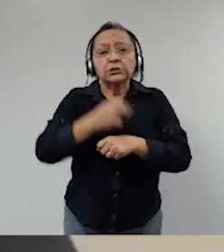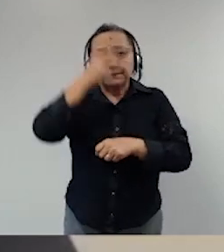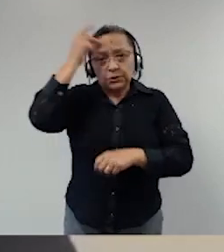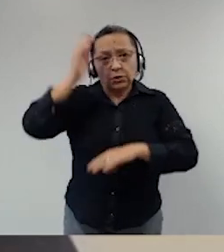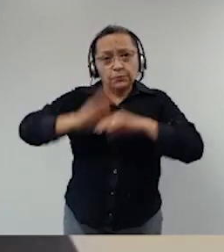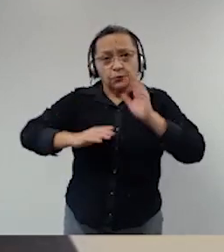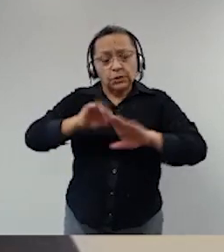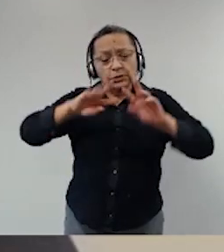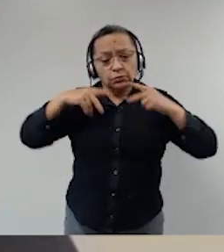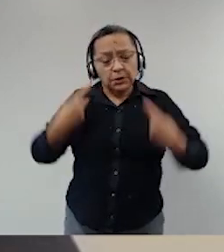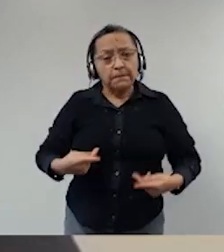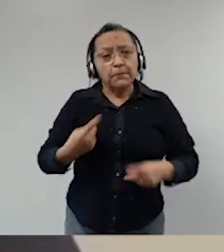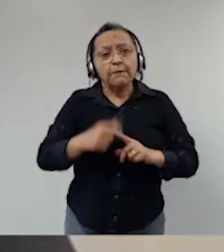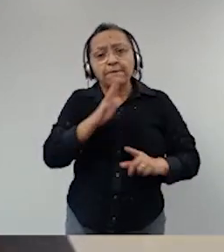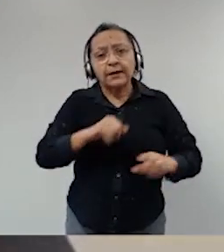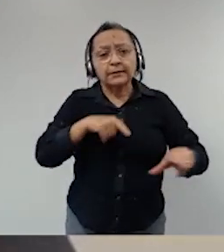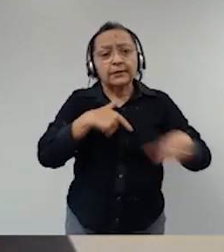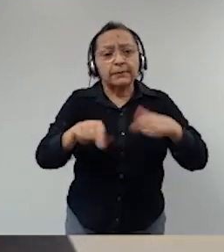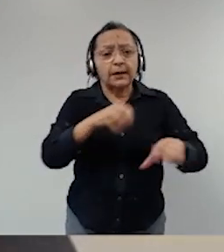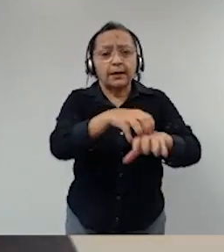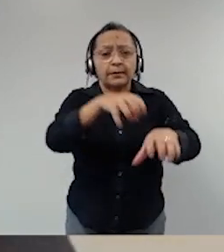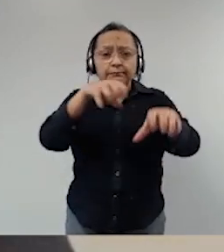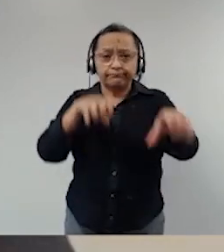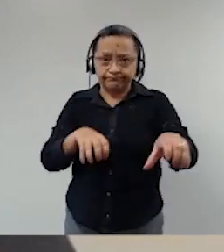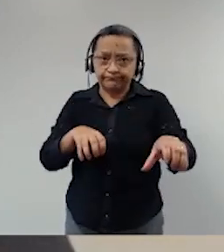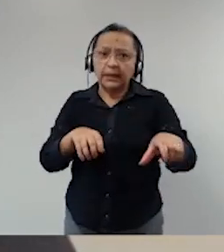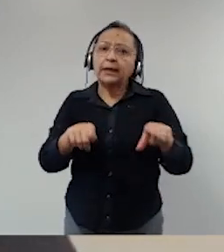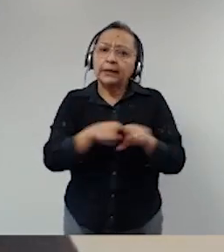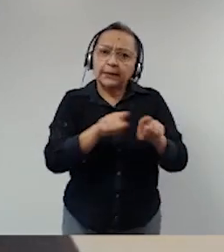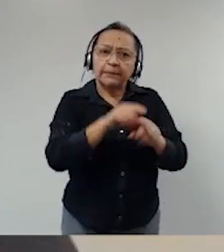vão trabalhar em casa e no escritório.